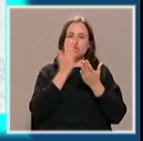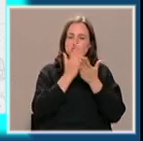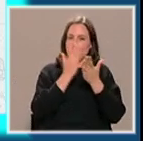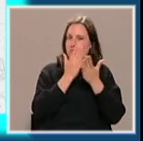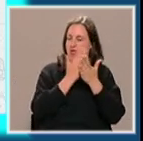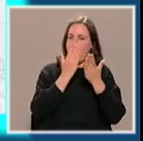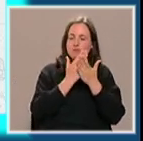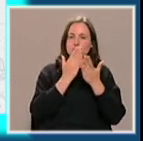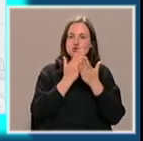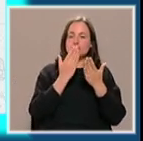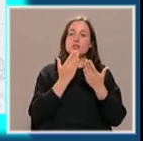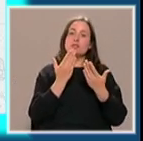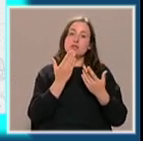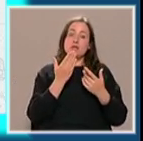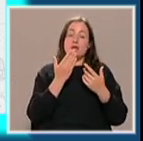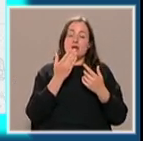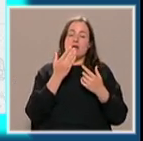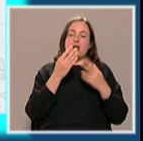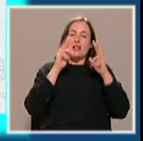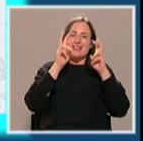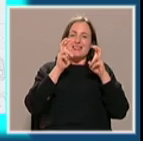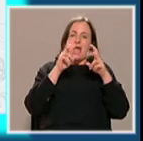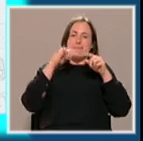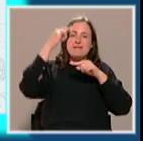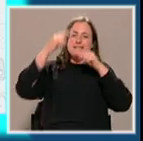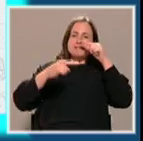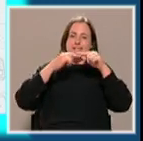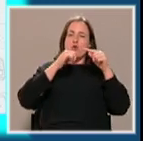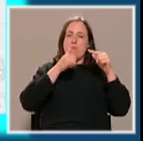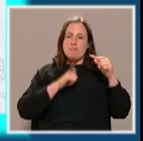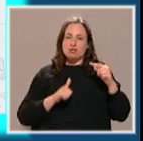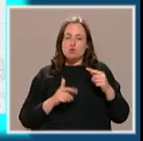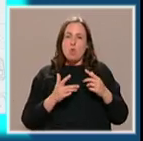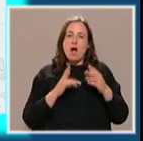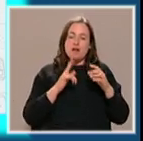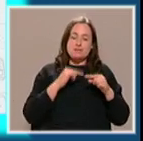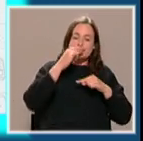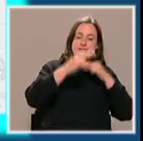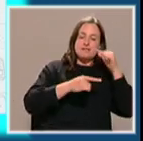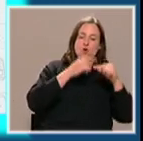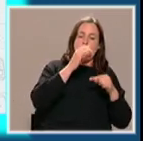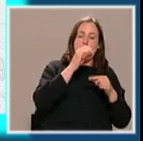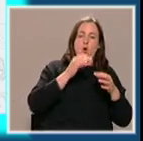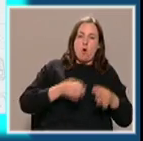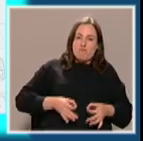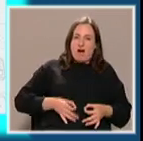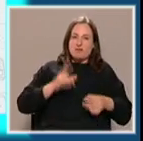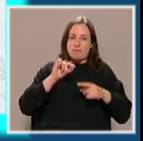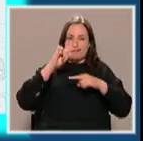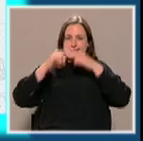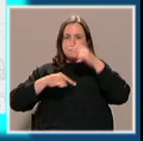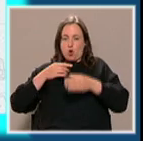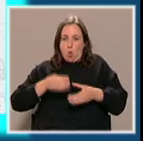a quando da elecionação do ciclo menstrual, o qual é constituído pelo ciclo ovárico e pelo ciclo uterino,